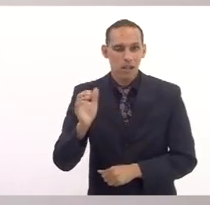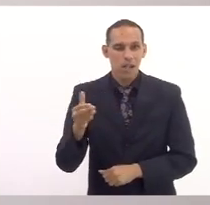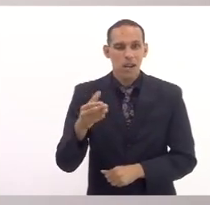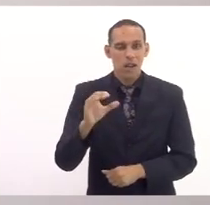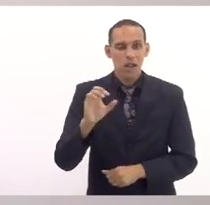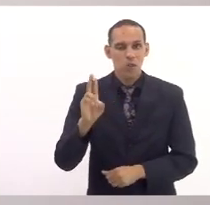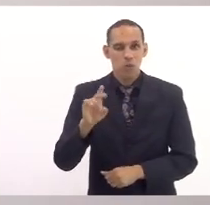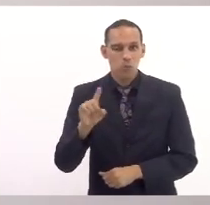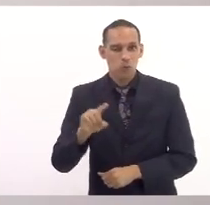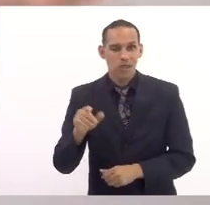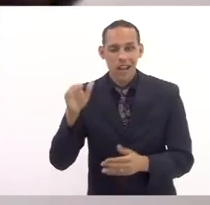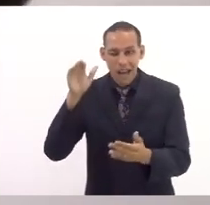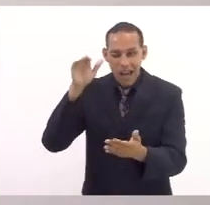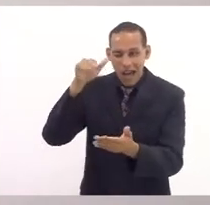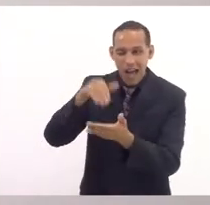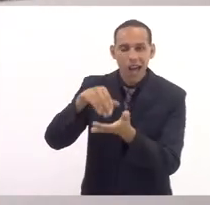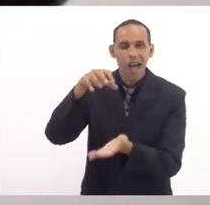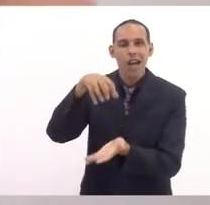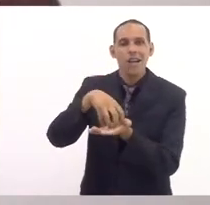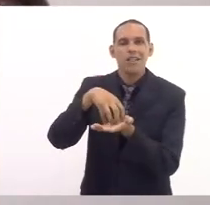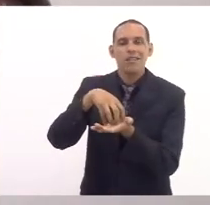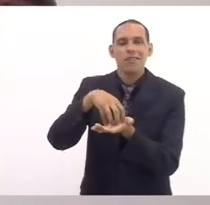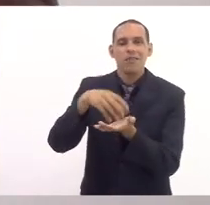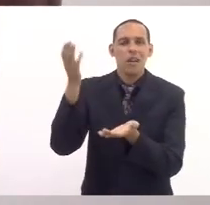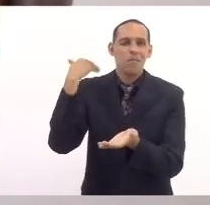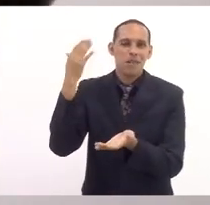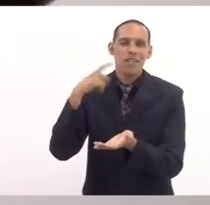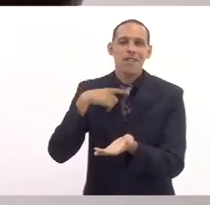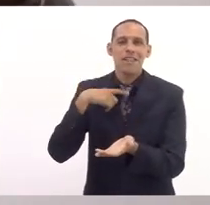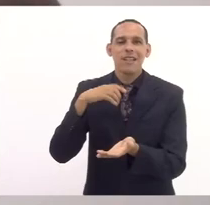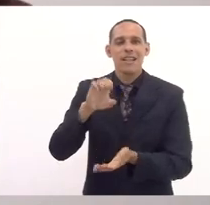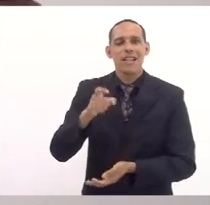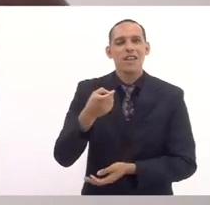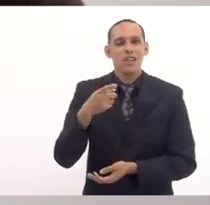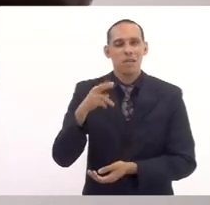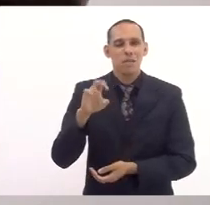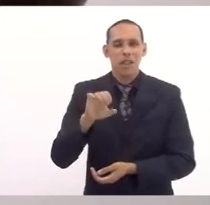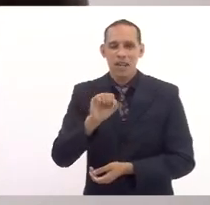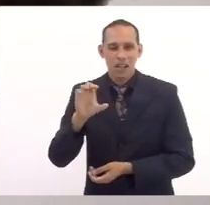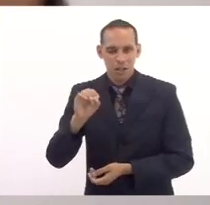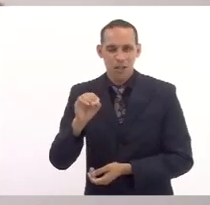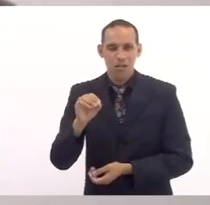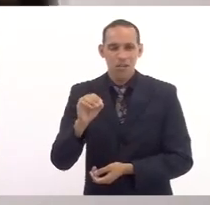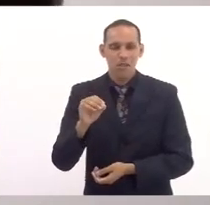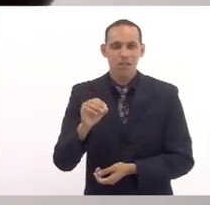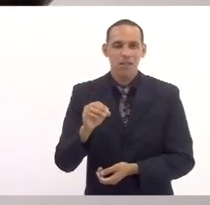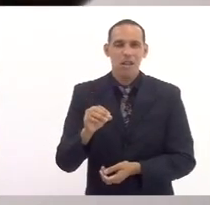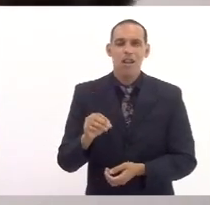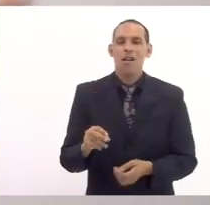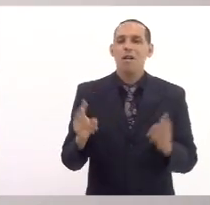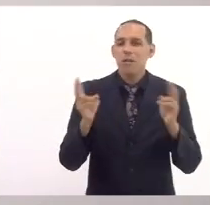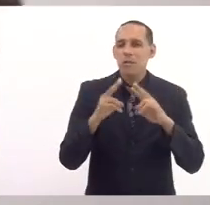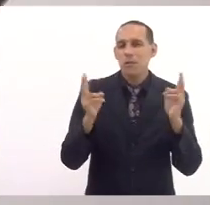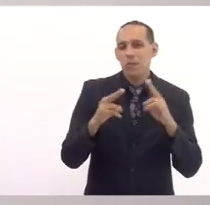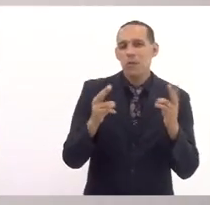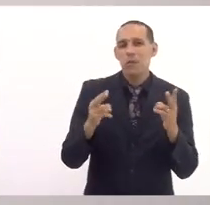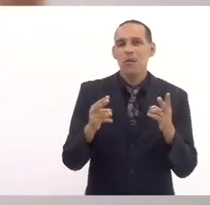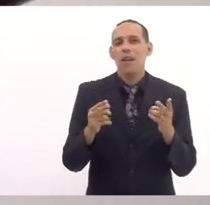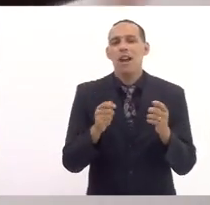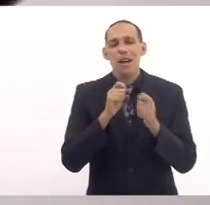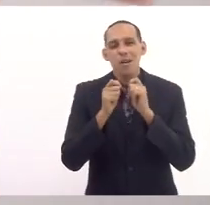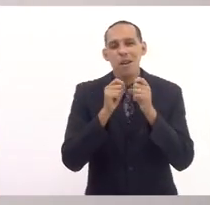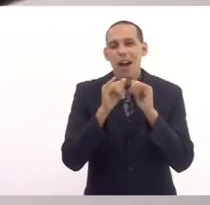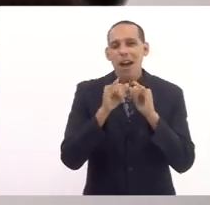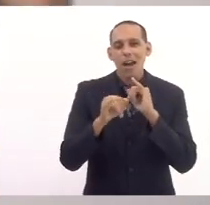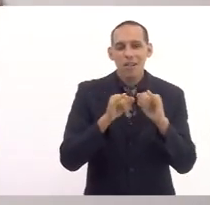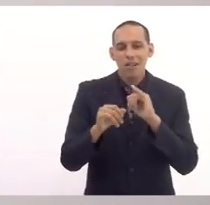do Brasil. Então, antigamente tinha o trem expresso, que é muito ventilado, a própria imprensa, quando vai fazer